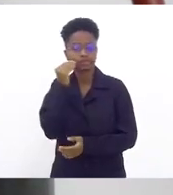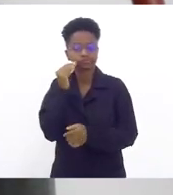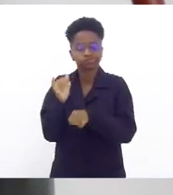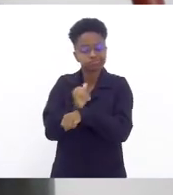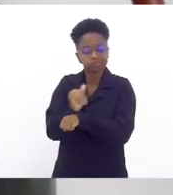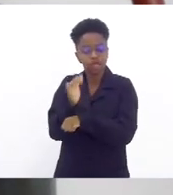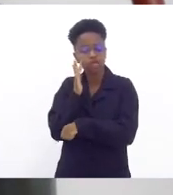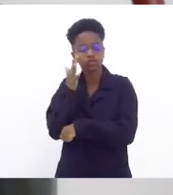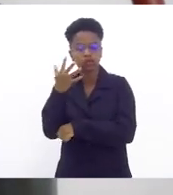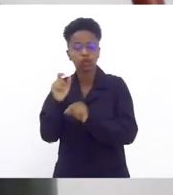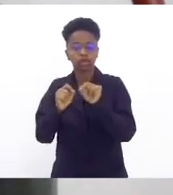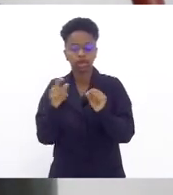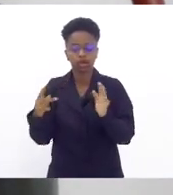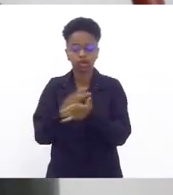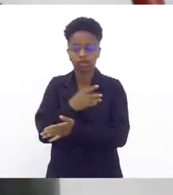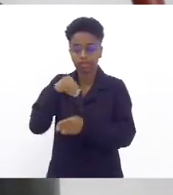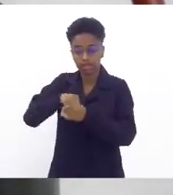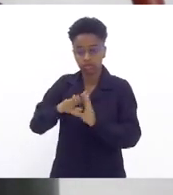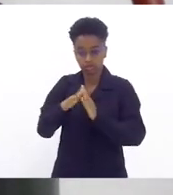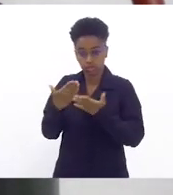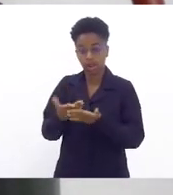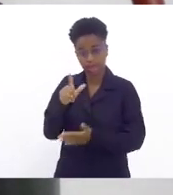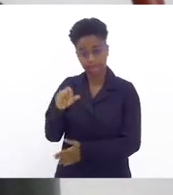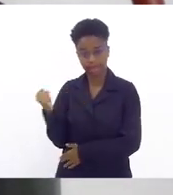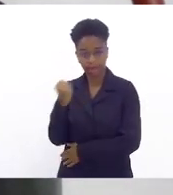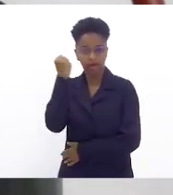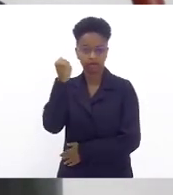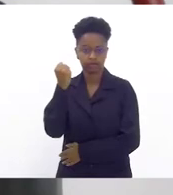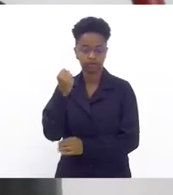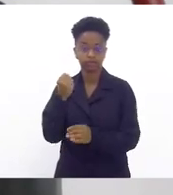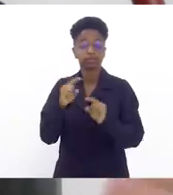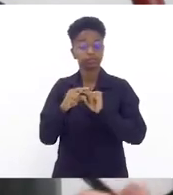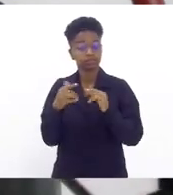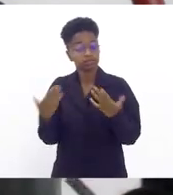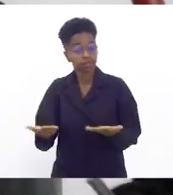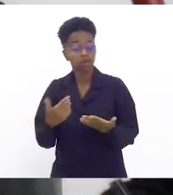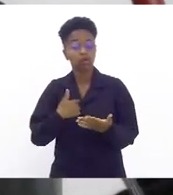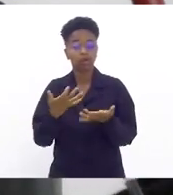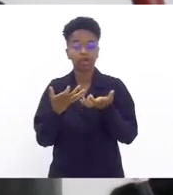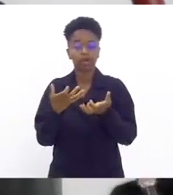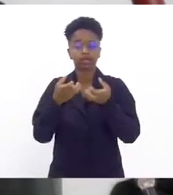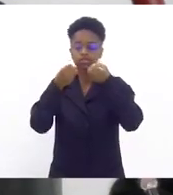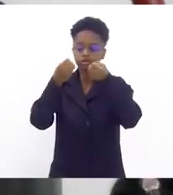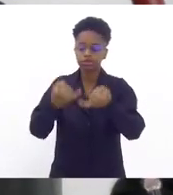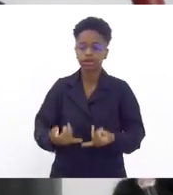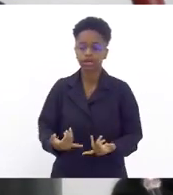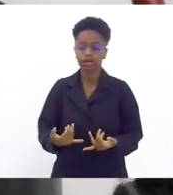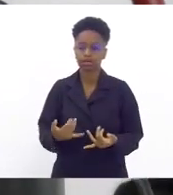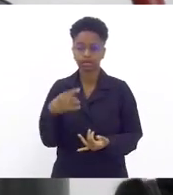gravíssimo então uma coisa que eu queria já pontuar aqui deputada